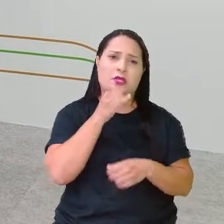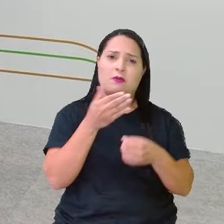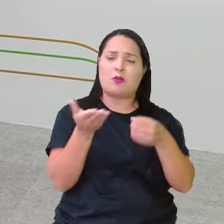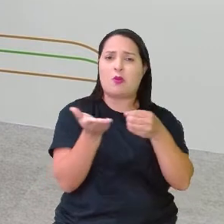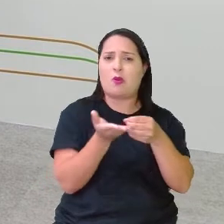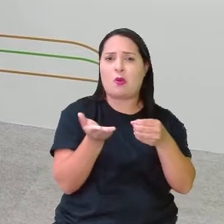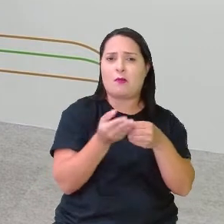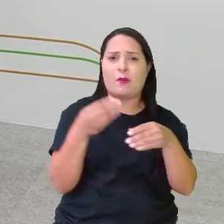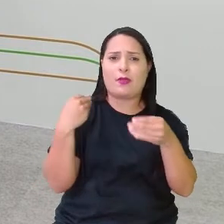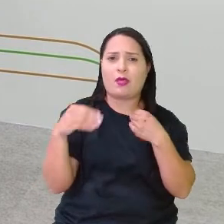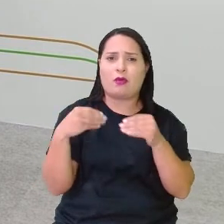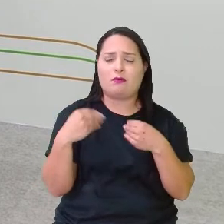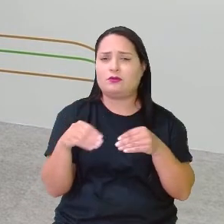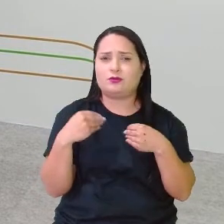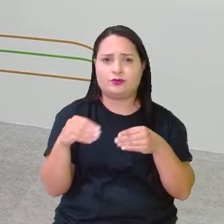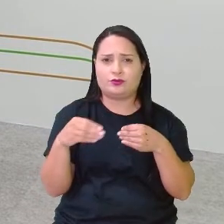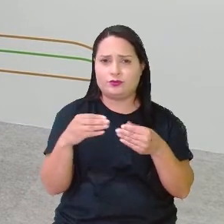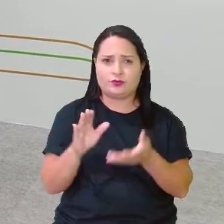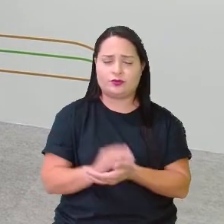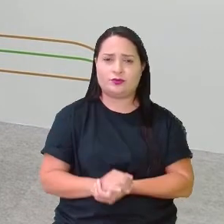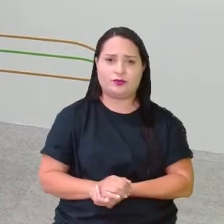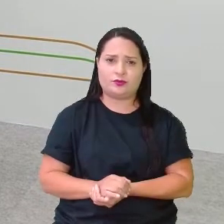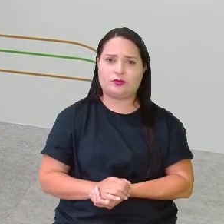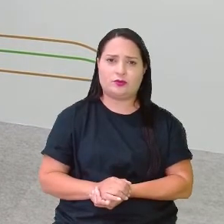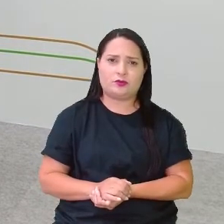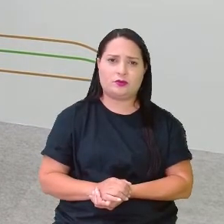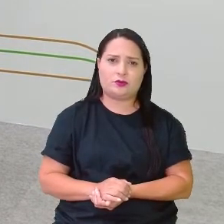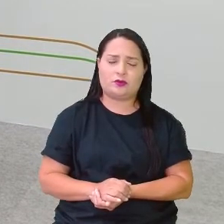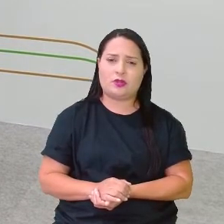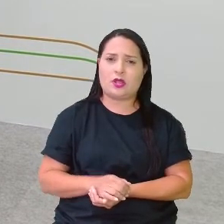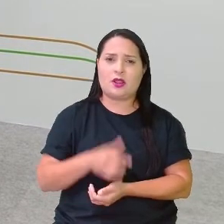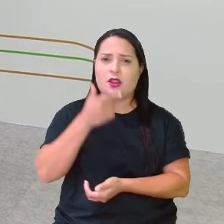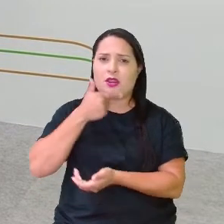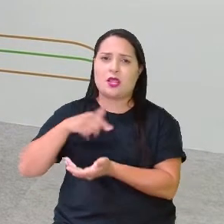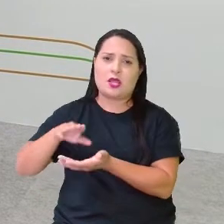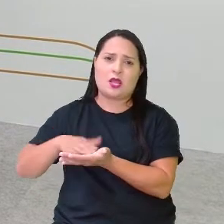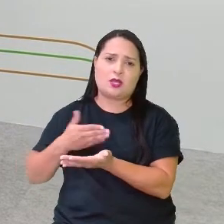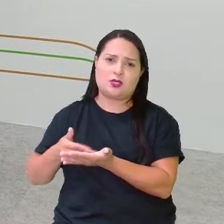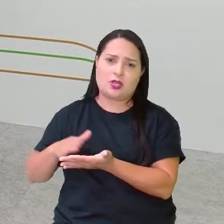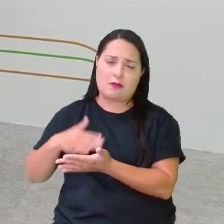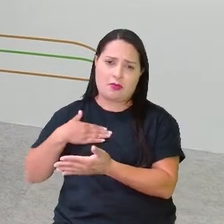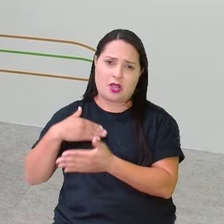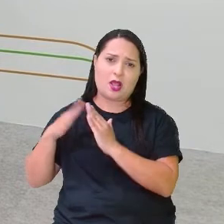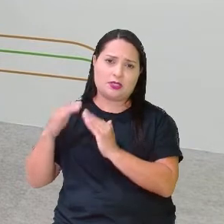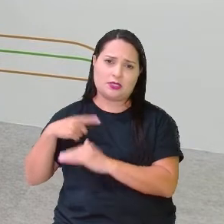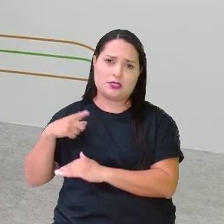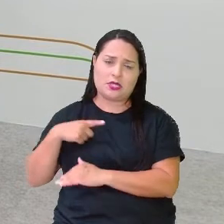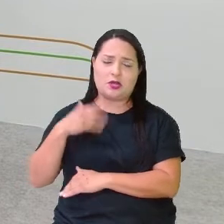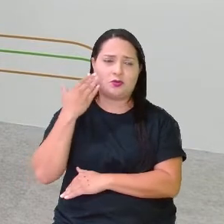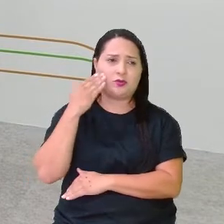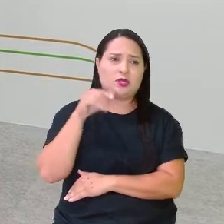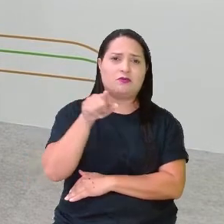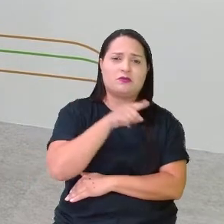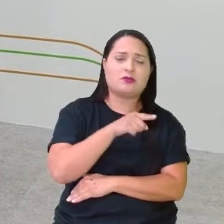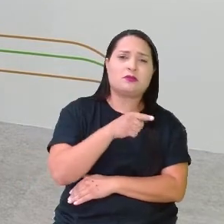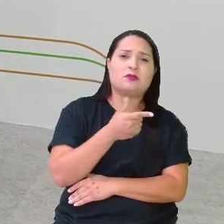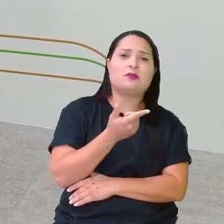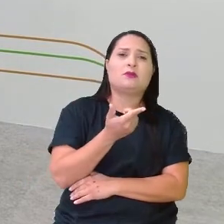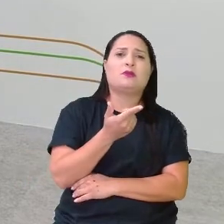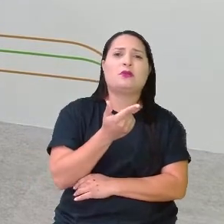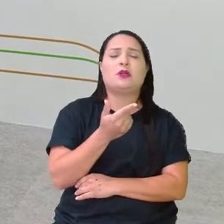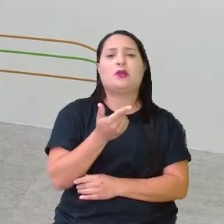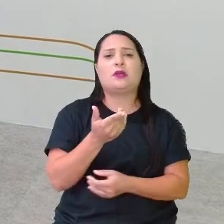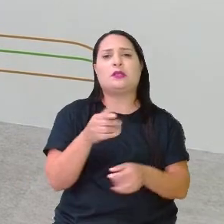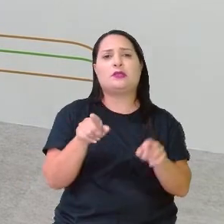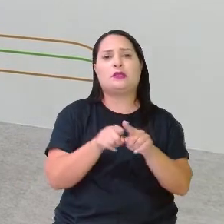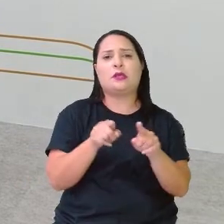verdade. Sabe aqueles copos de plástico de requeijão? Na minha casa tem. Talvez aí tenha de requeijão, aqueles de